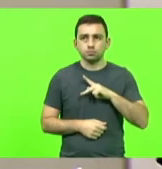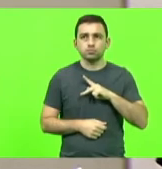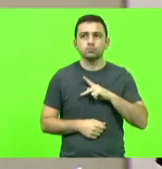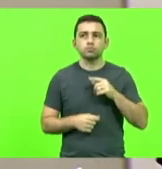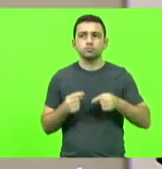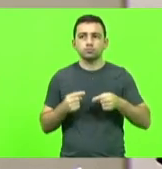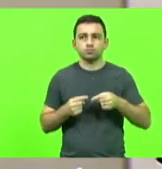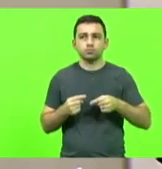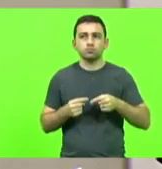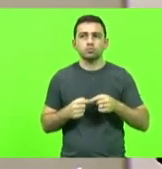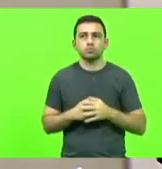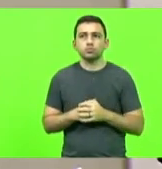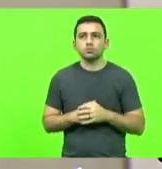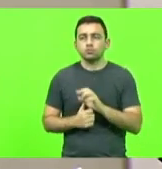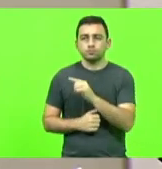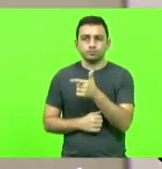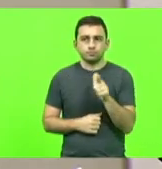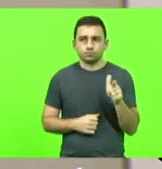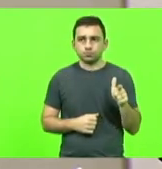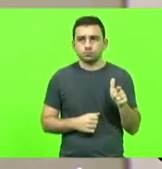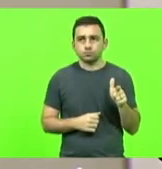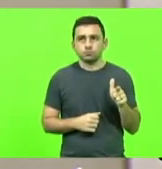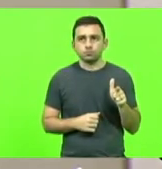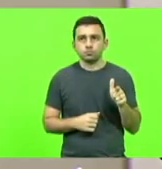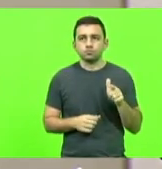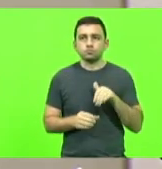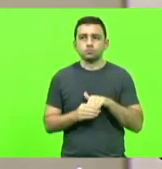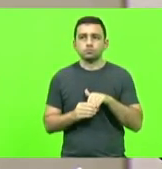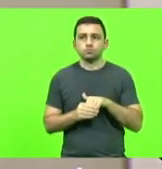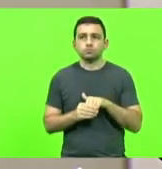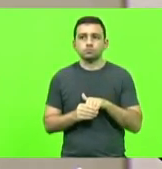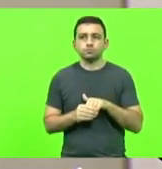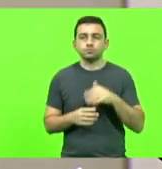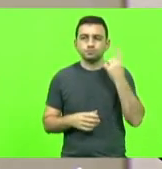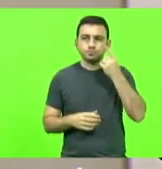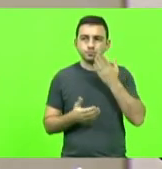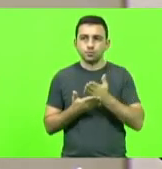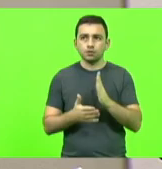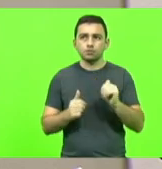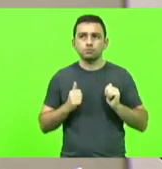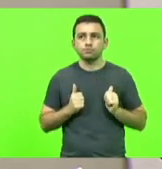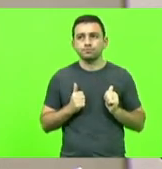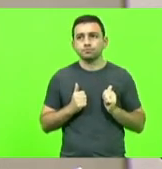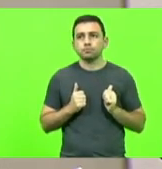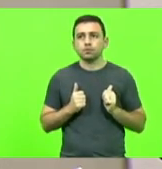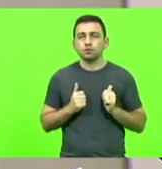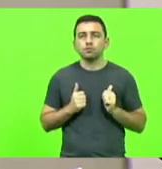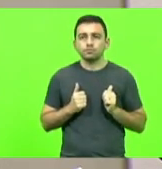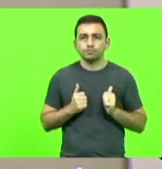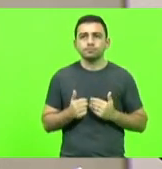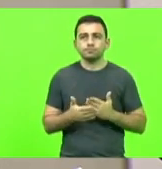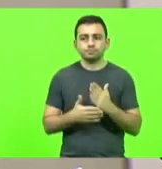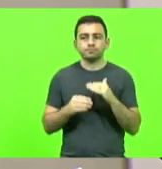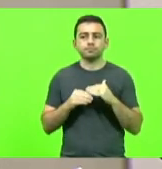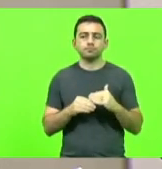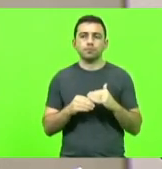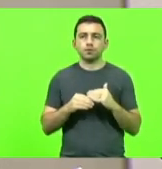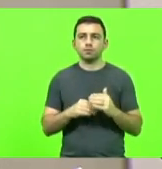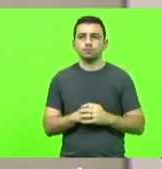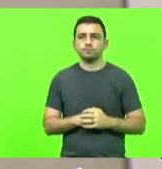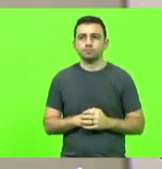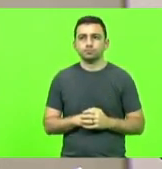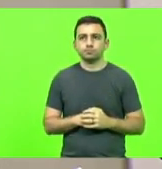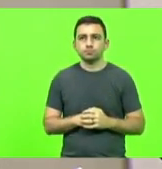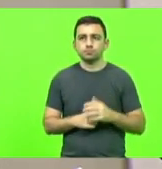discussão. Não havendo quem queira discutir, em votação, deputados que aprovam, permaneçam como se encontram. Aprovado por